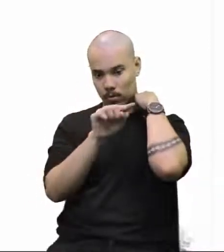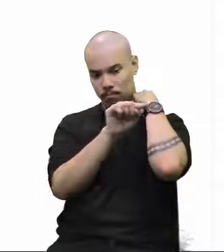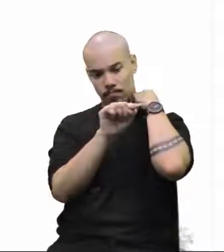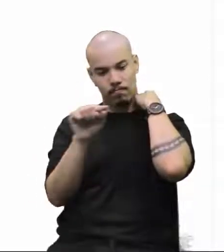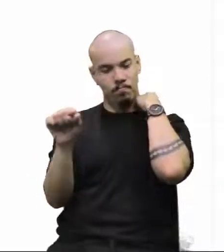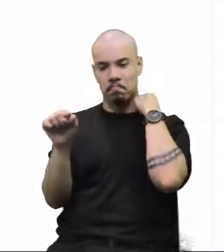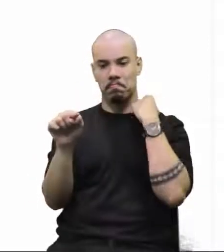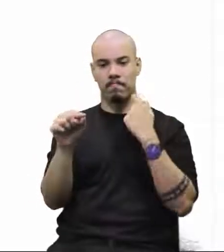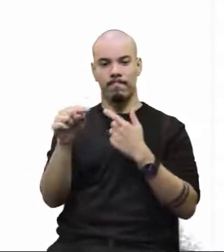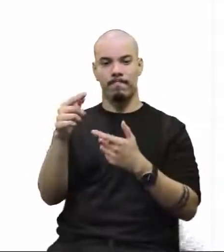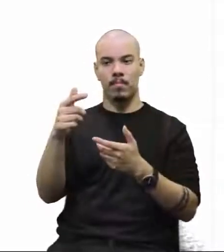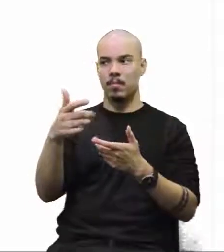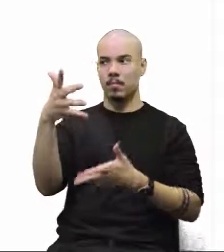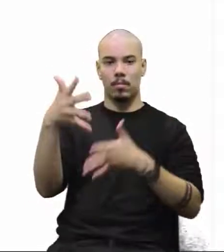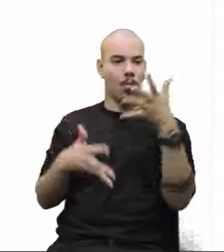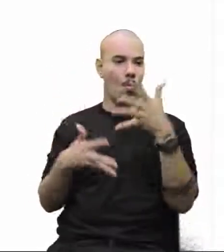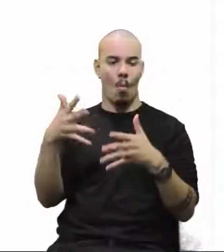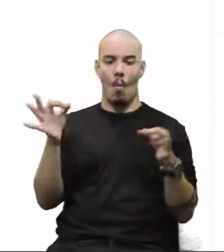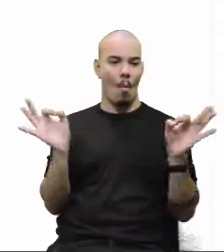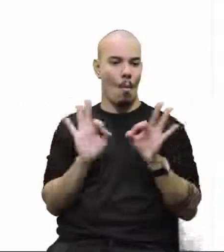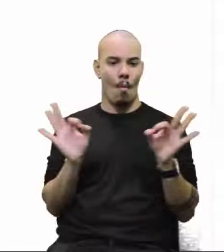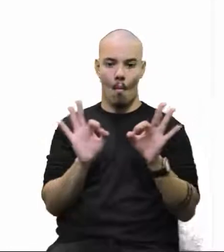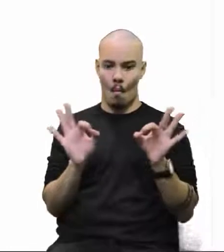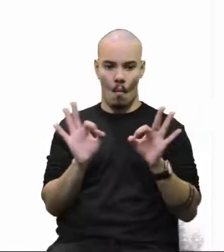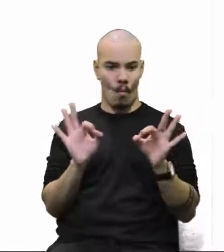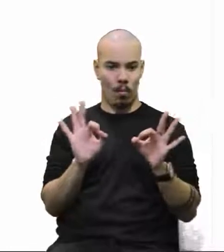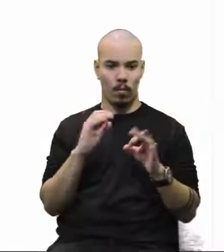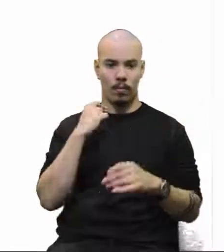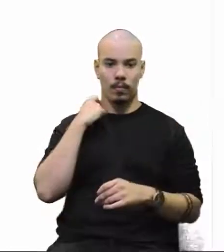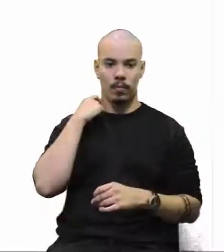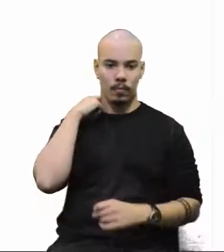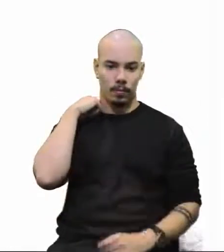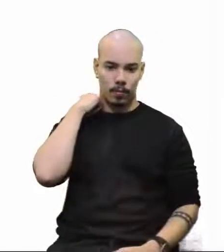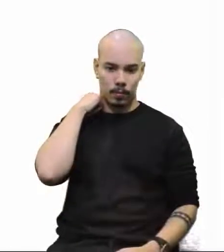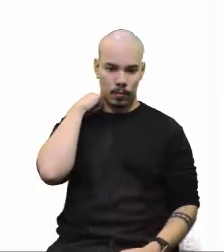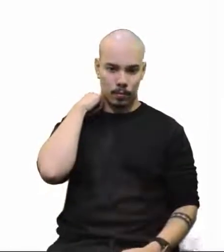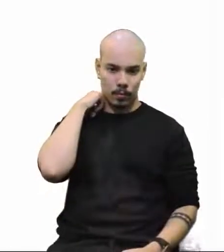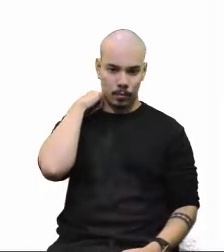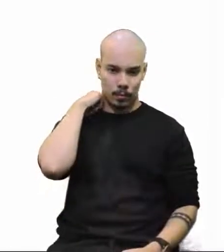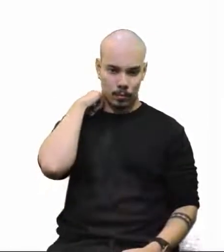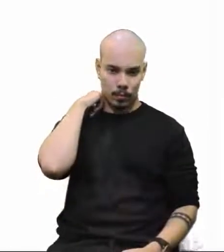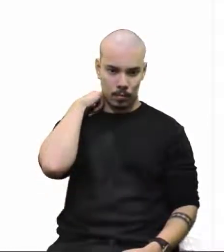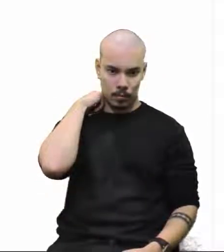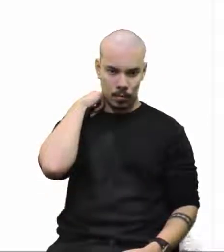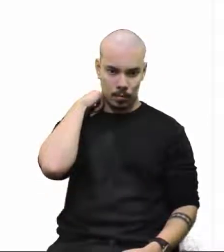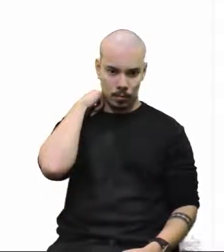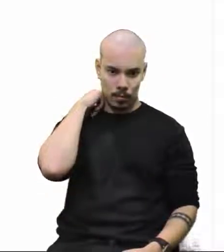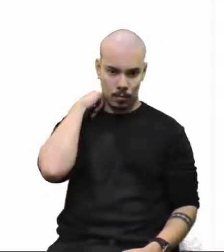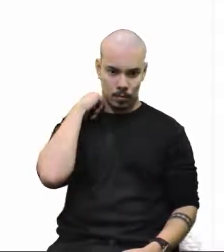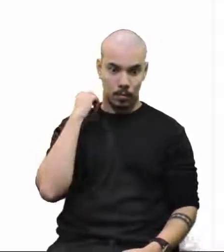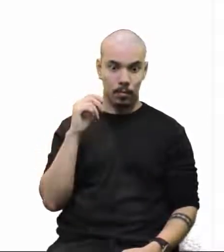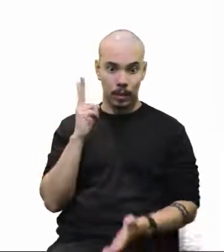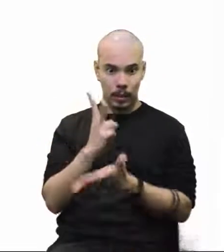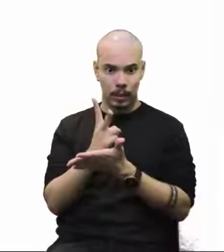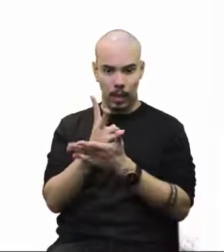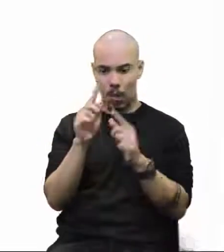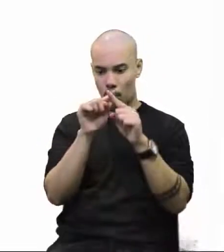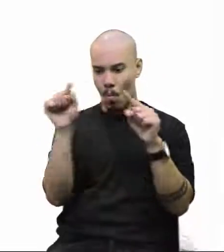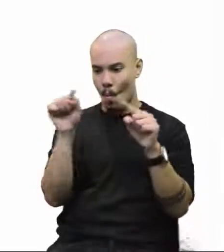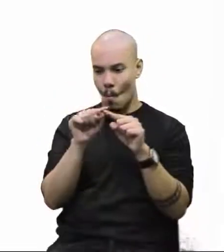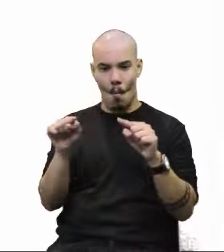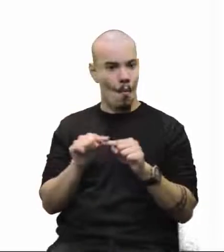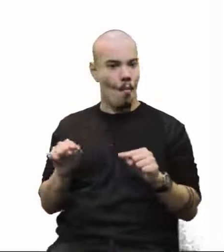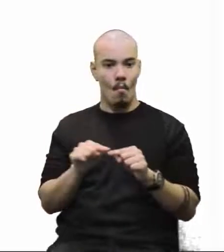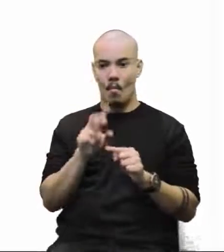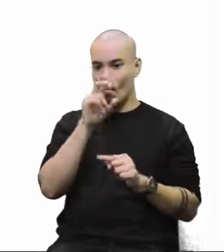não vão interagir. Então, essa parte do fio aí... Então, essa aqui, né? Aqui não tem força essa e essa.